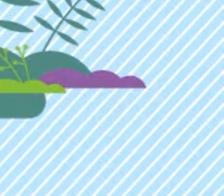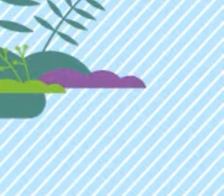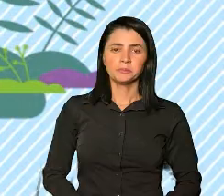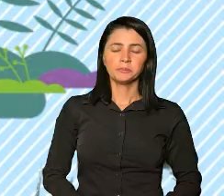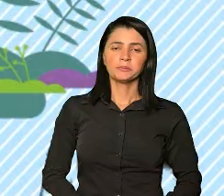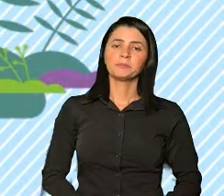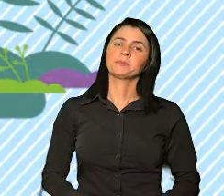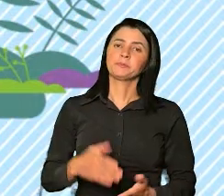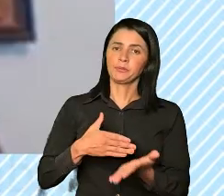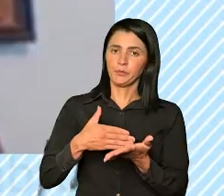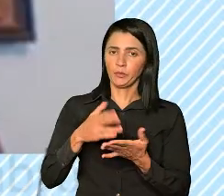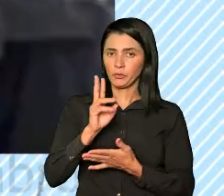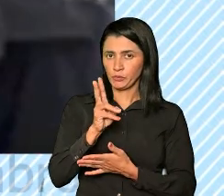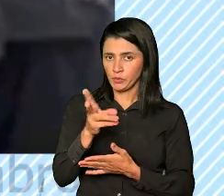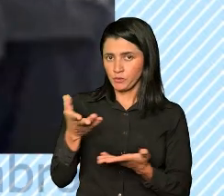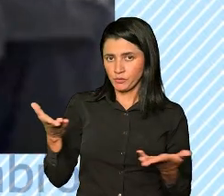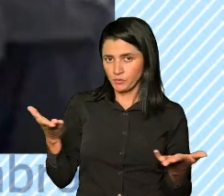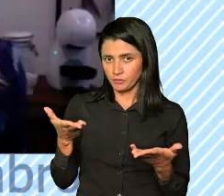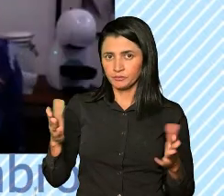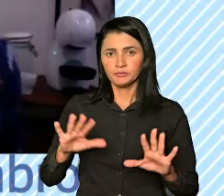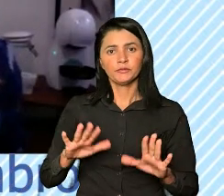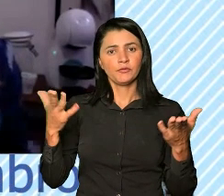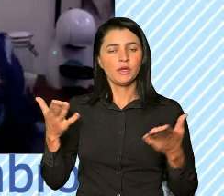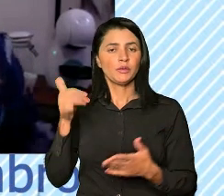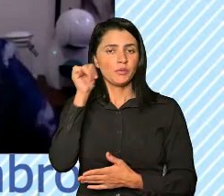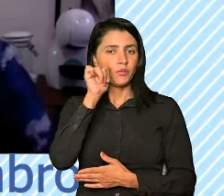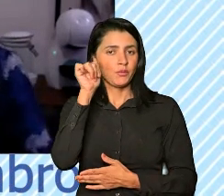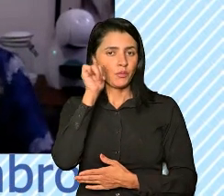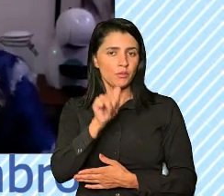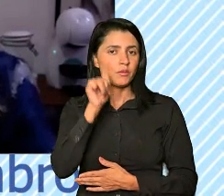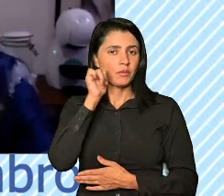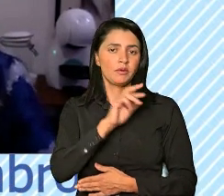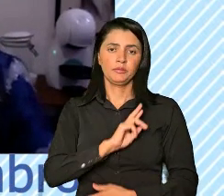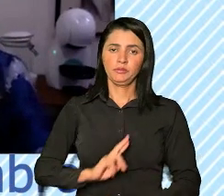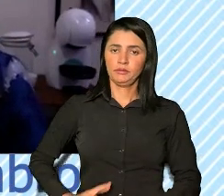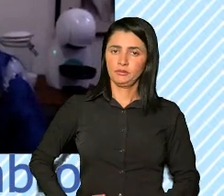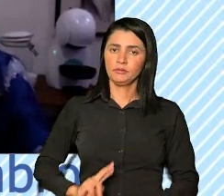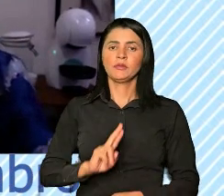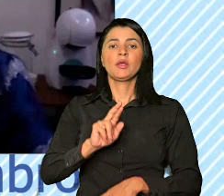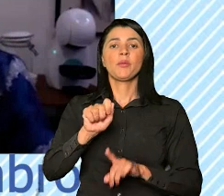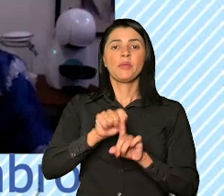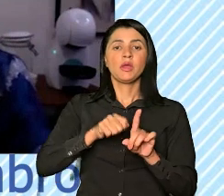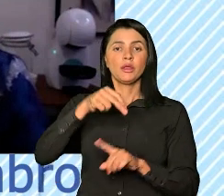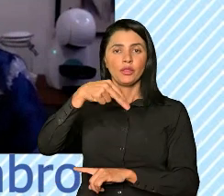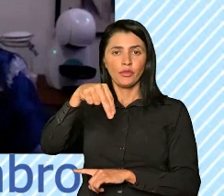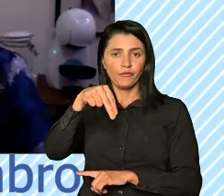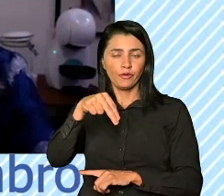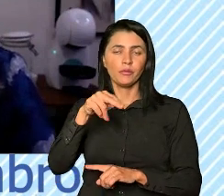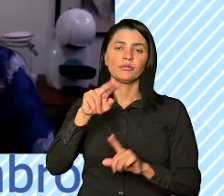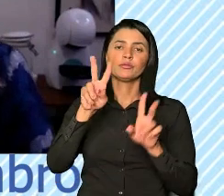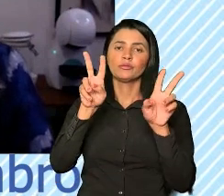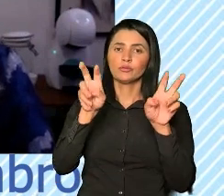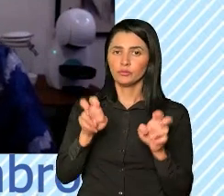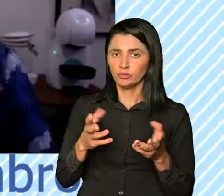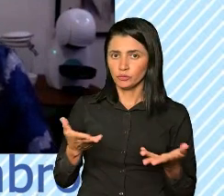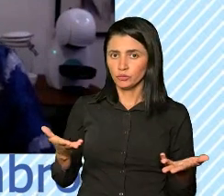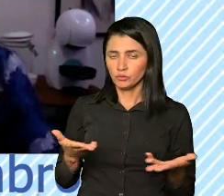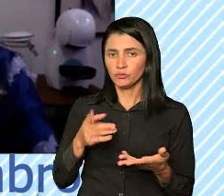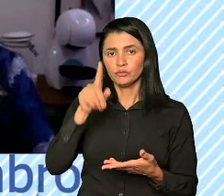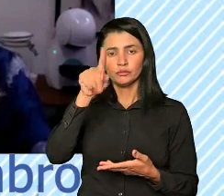que damos continuidade ao evento Mulheres Republicanas em novembro. O tema de hoje